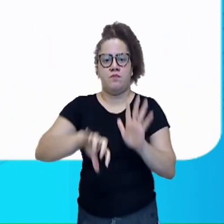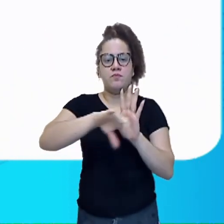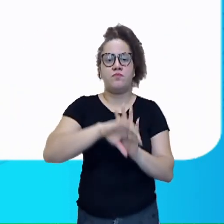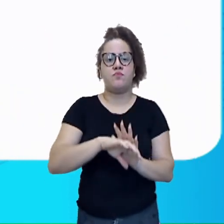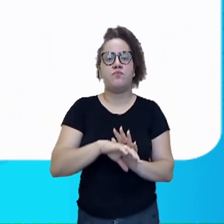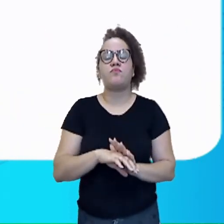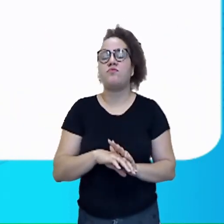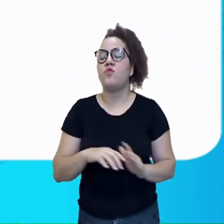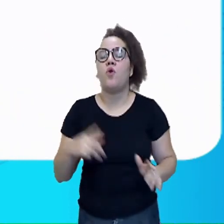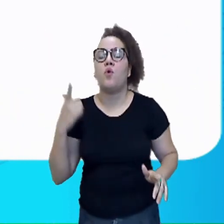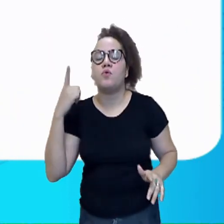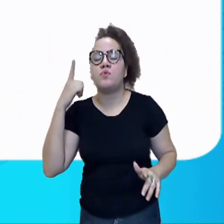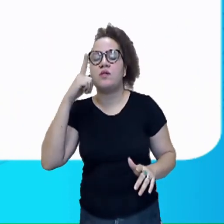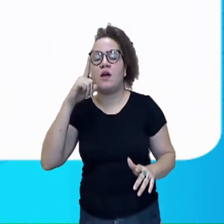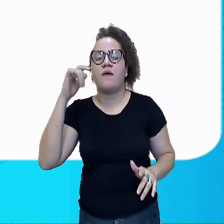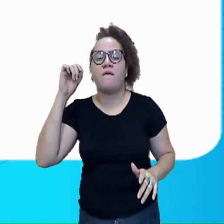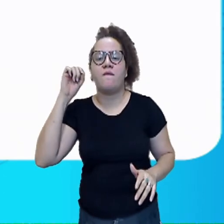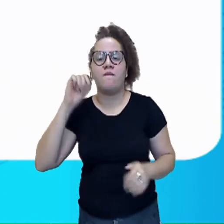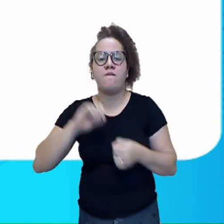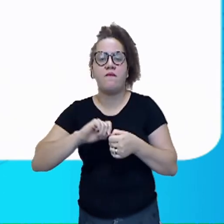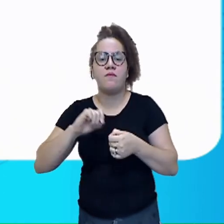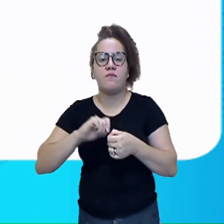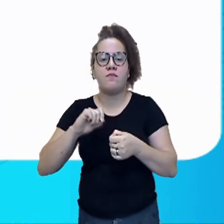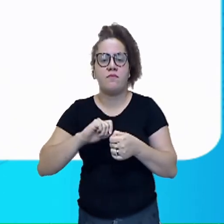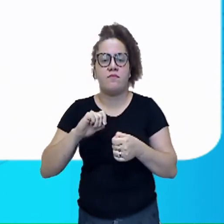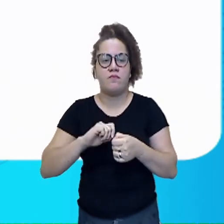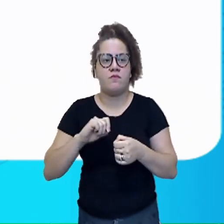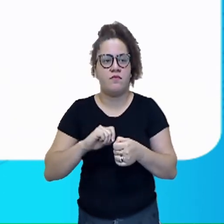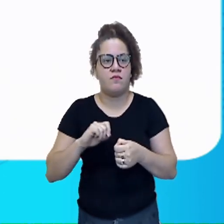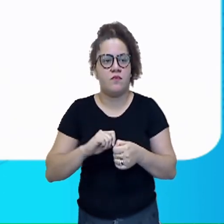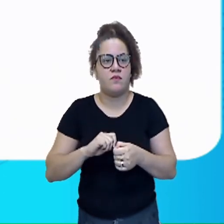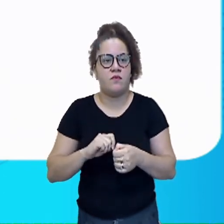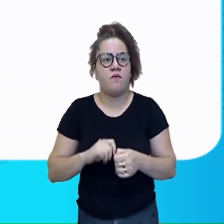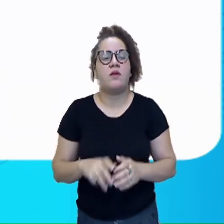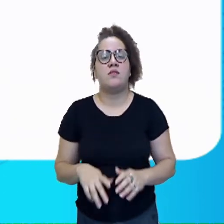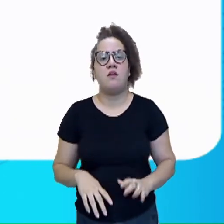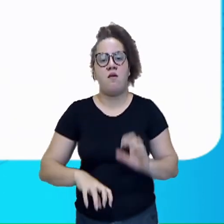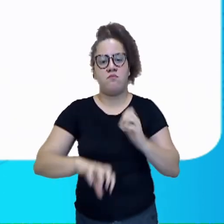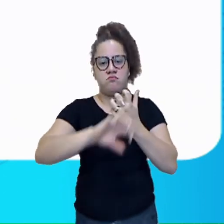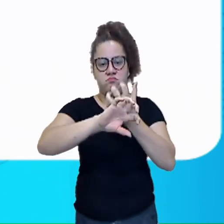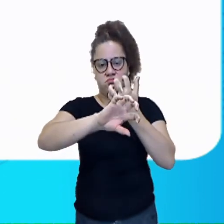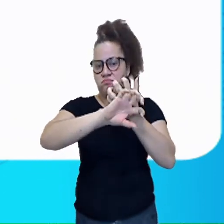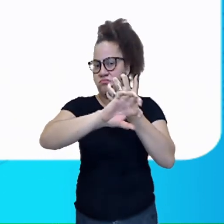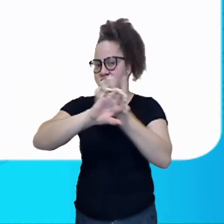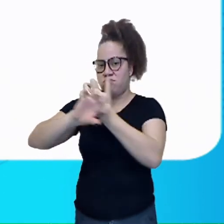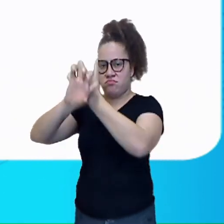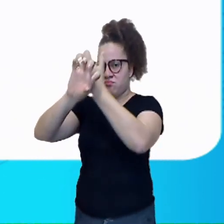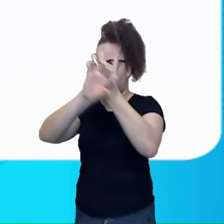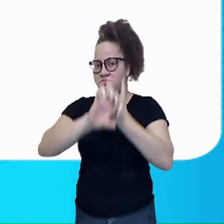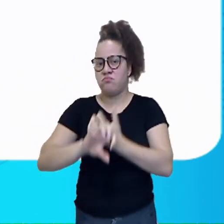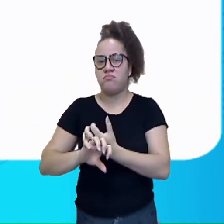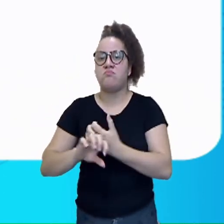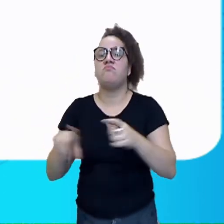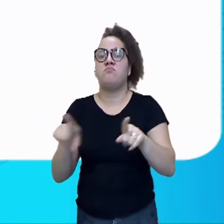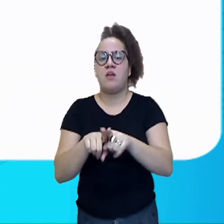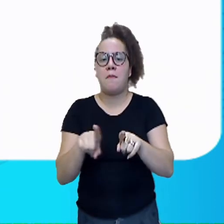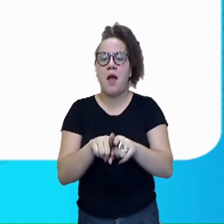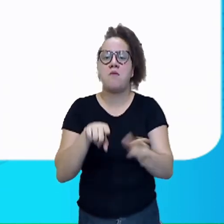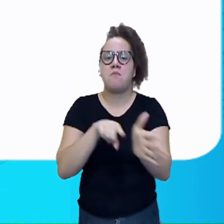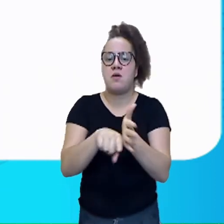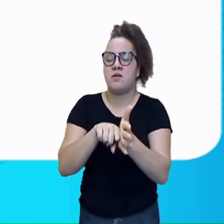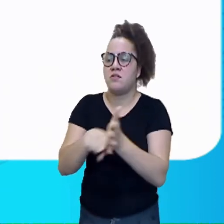com a sua turma de sala, e aí a gente consegue ter várias comunicações com várias pessoas. Também temos